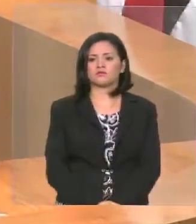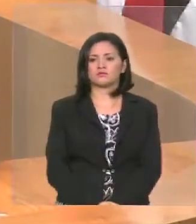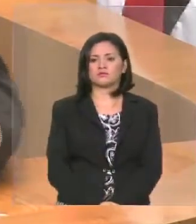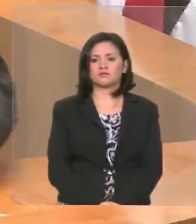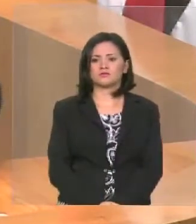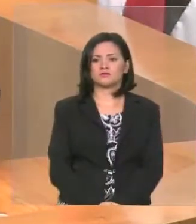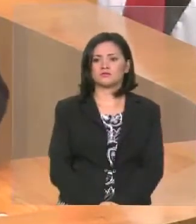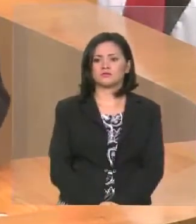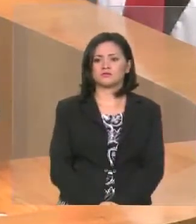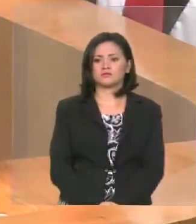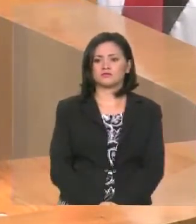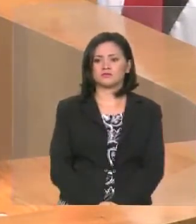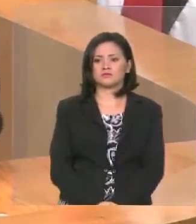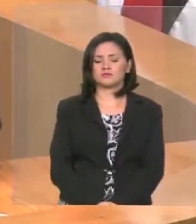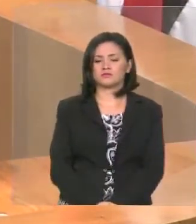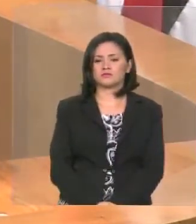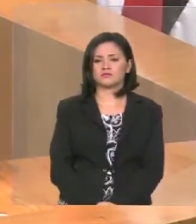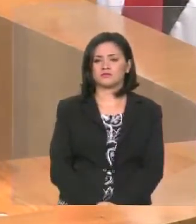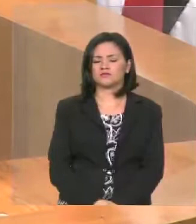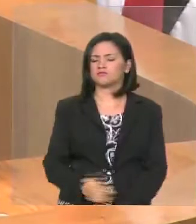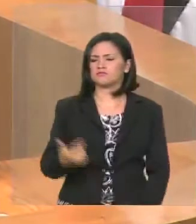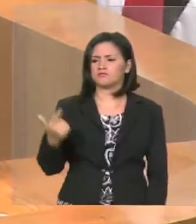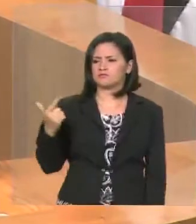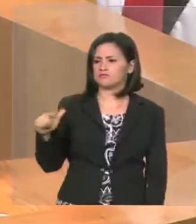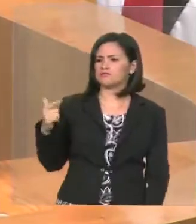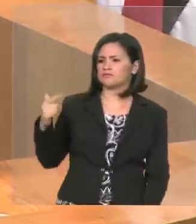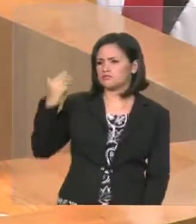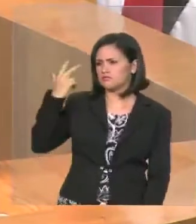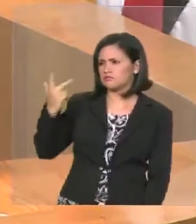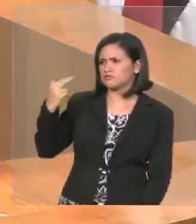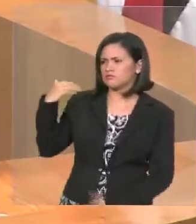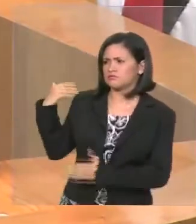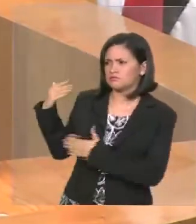e sem ter DNA político, sobrenome na política.